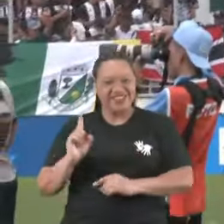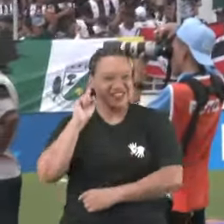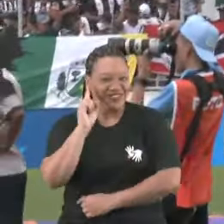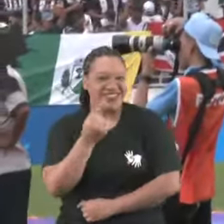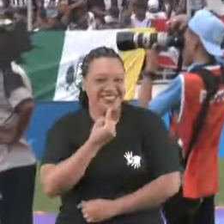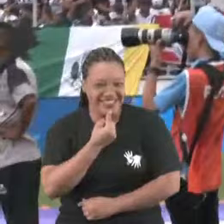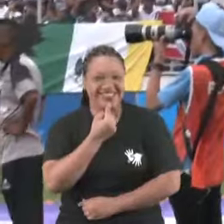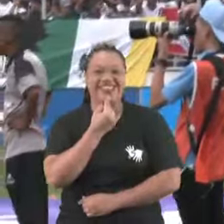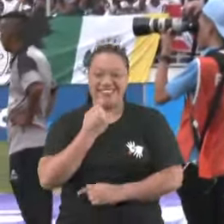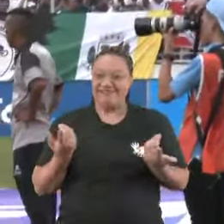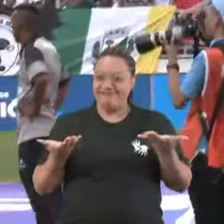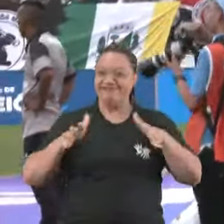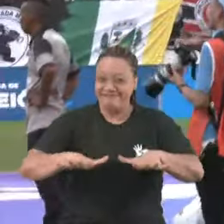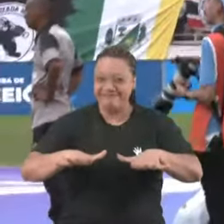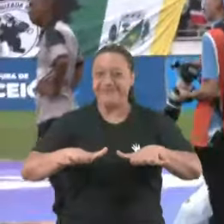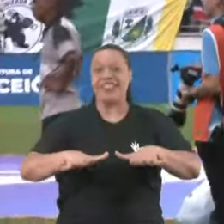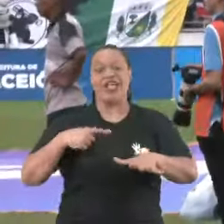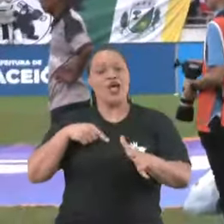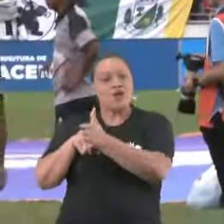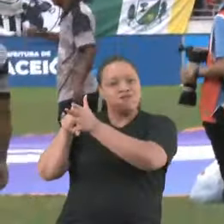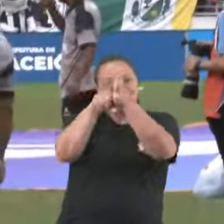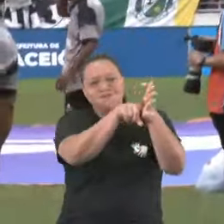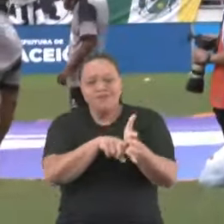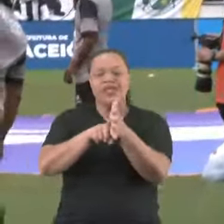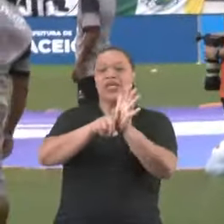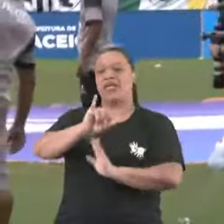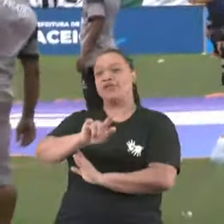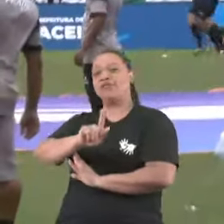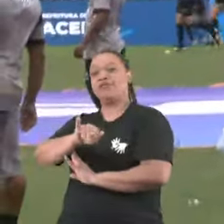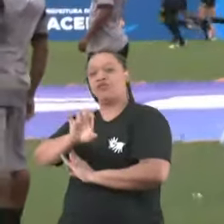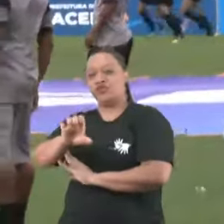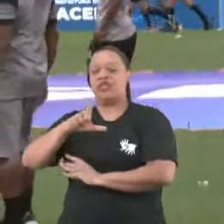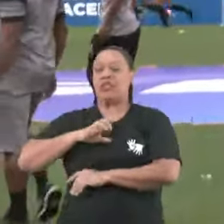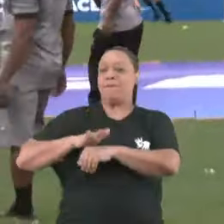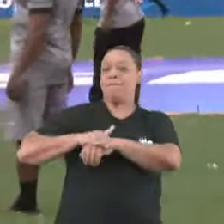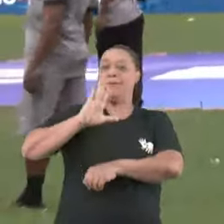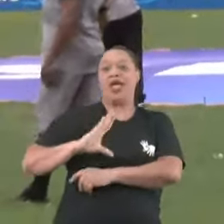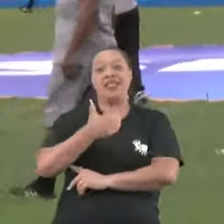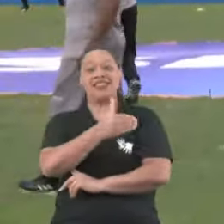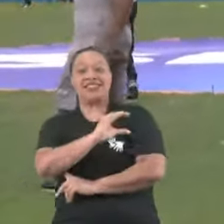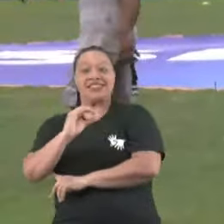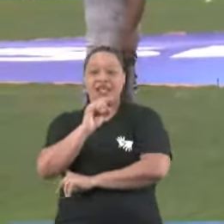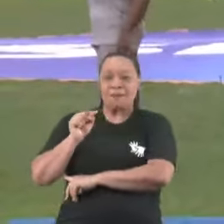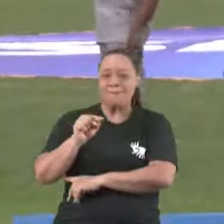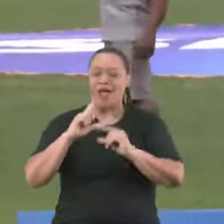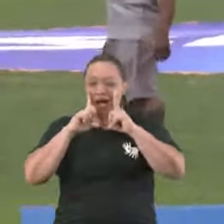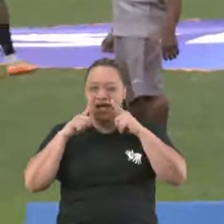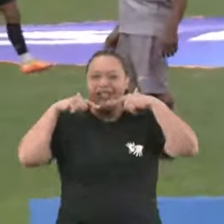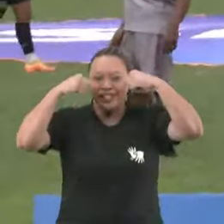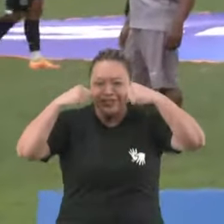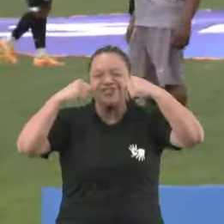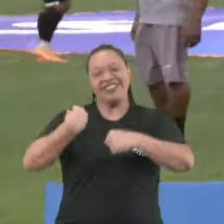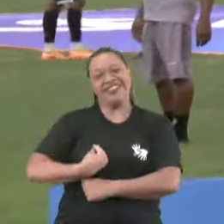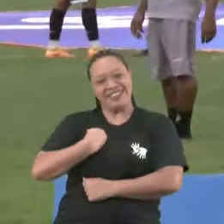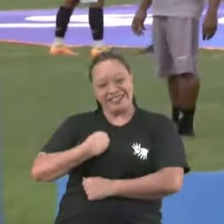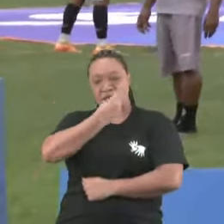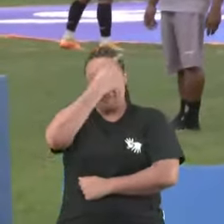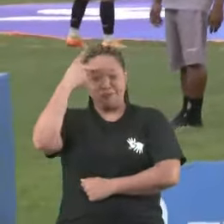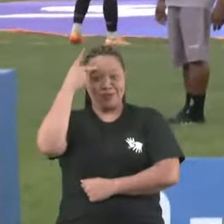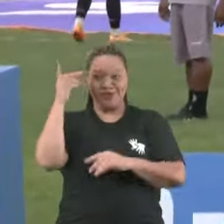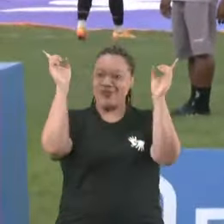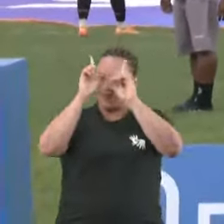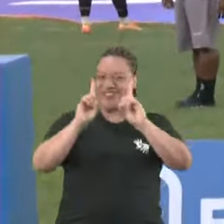auditiva. A última pesquisa, o último censo do IBGE apontou que mais de 100 mil alagoanos estão entre as pessoas